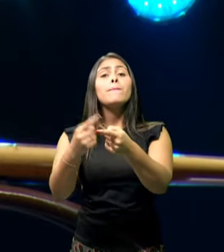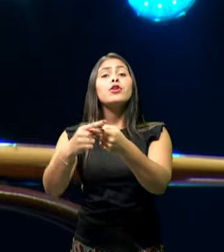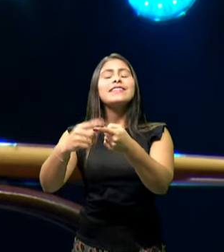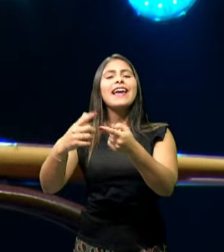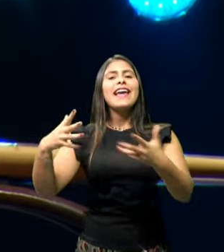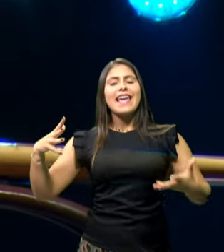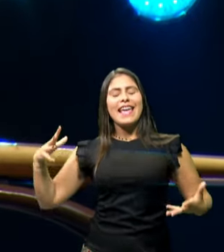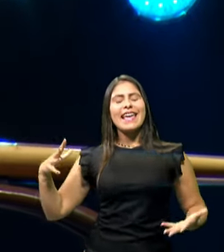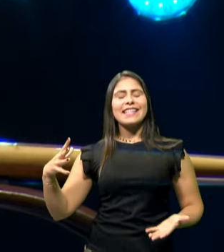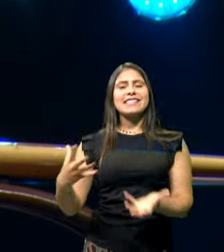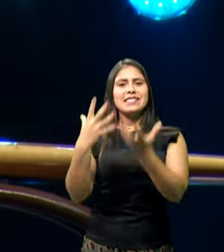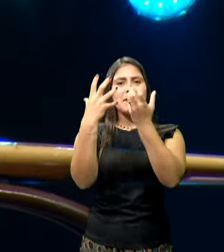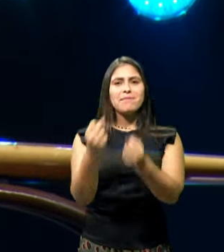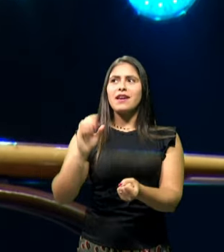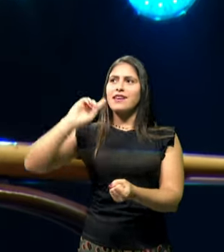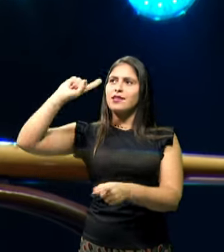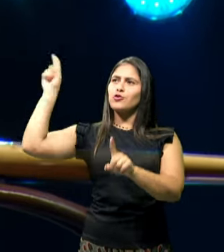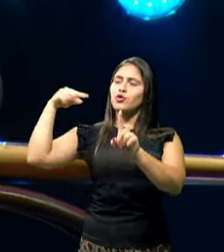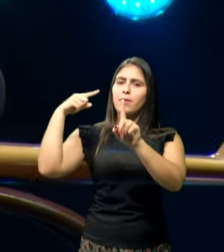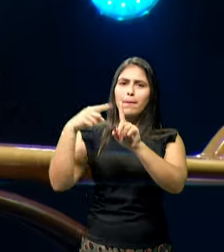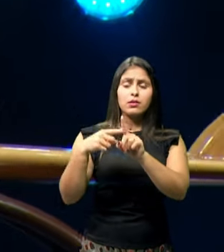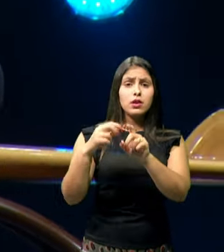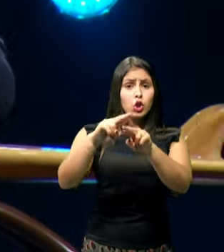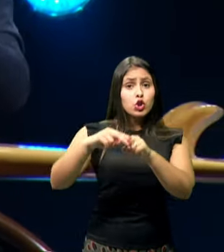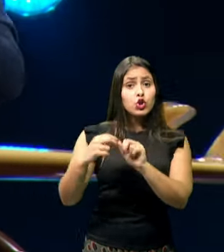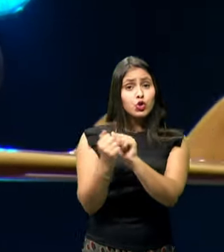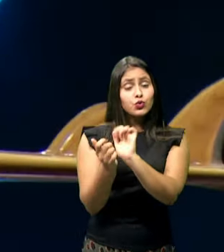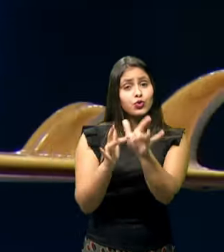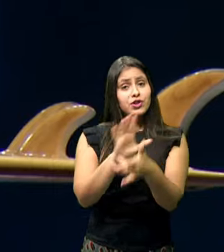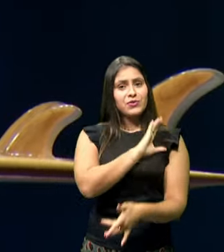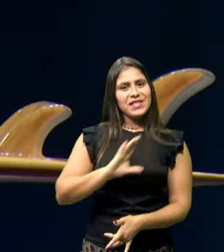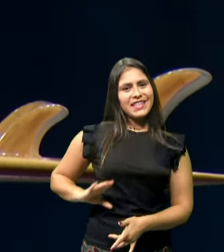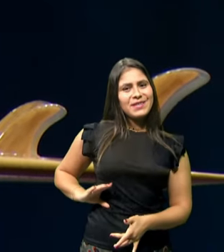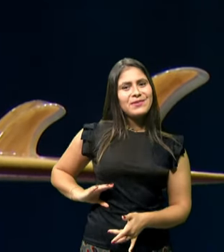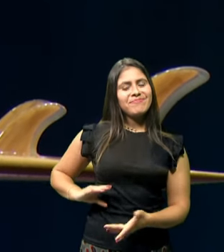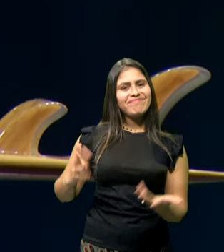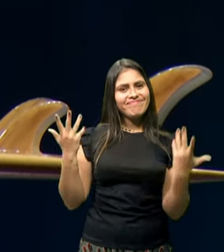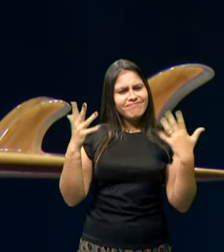soberana vocação de Deus em Cristo Jesus nosso Senhor. O que é que Paulo está dizendo?